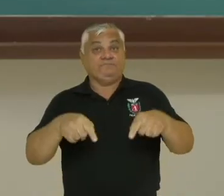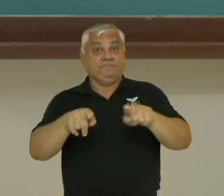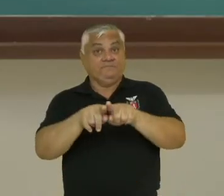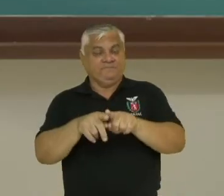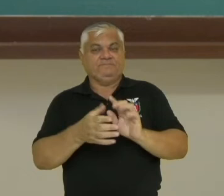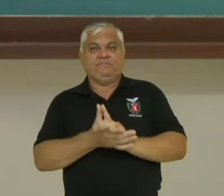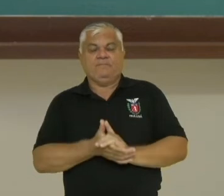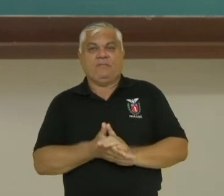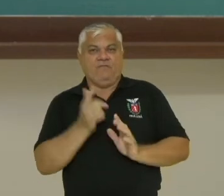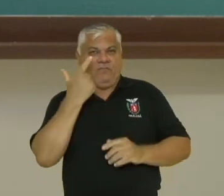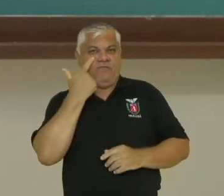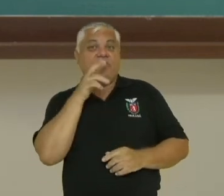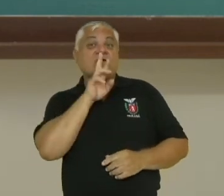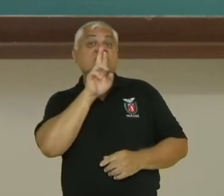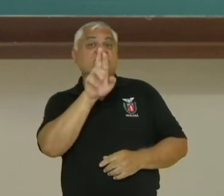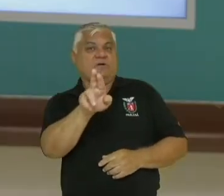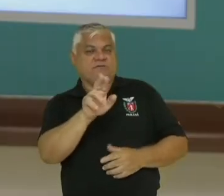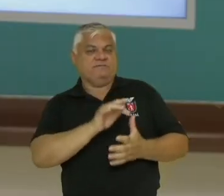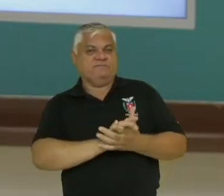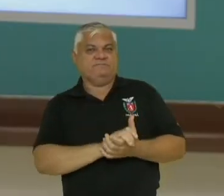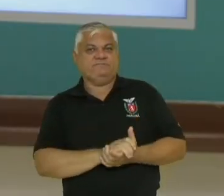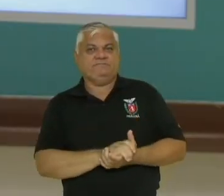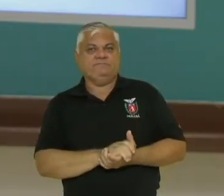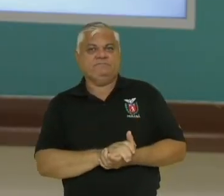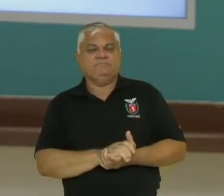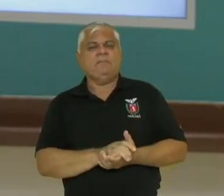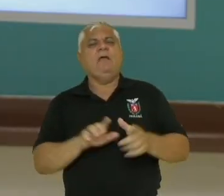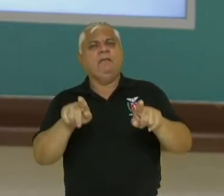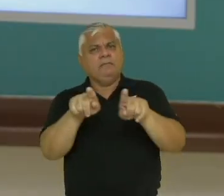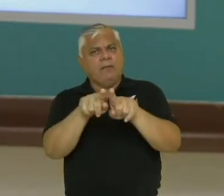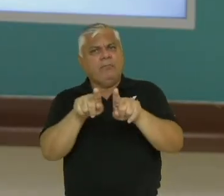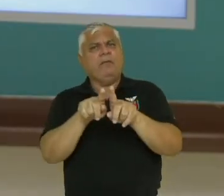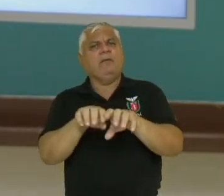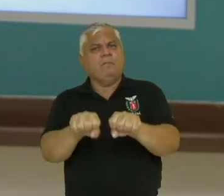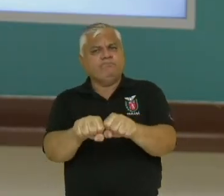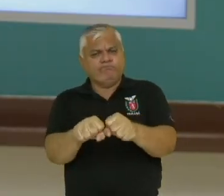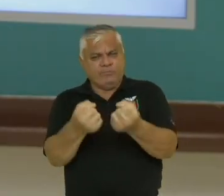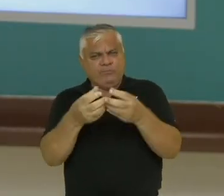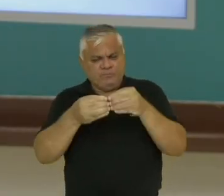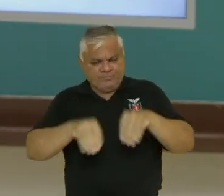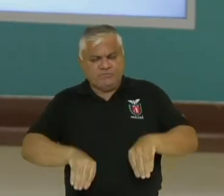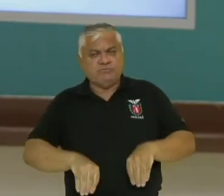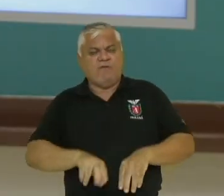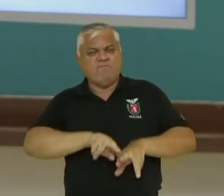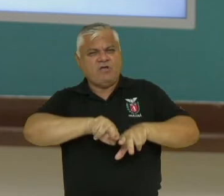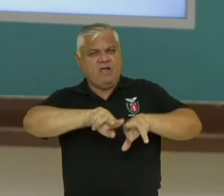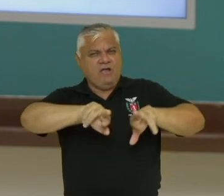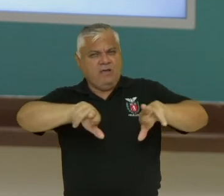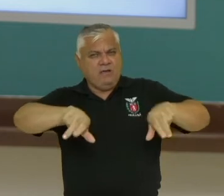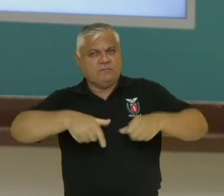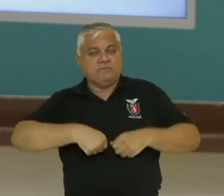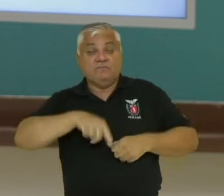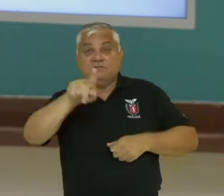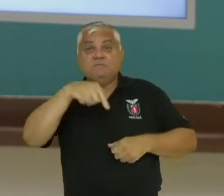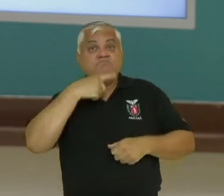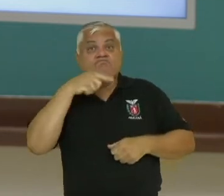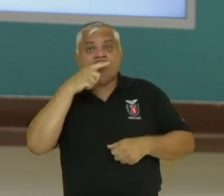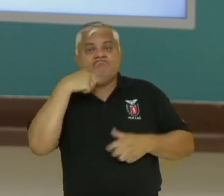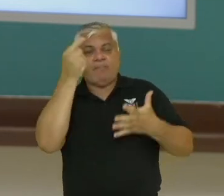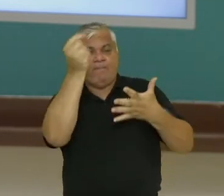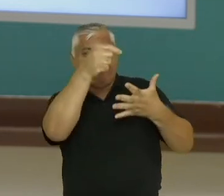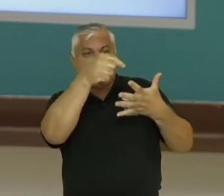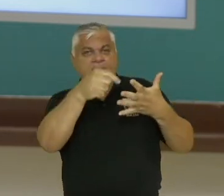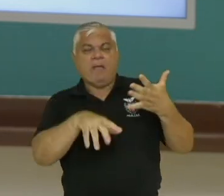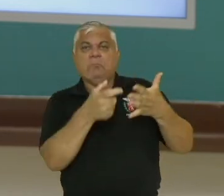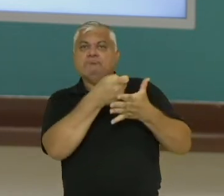Voltamos. Vamos dar uma olhada na resposta esperada? Aqui também, os prejuízos podem ser muitos e talvez você não consiga ou não